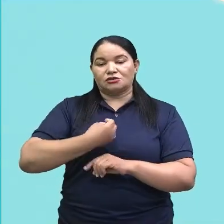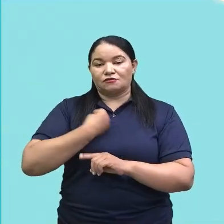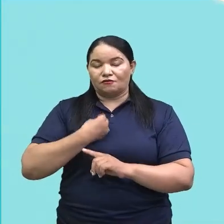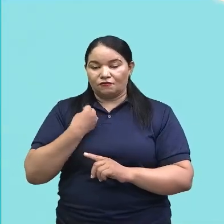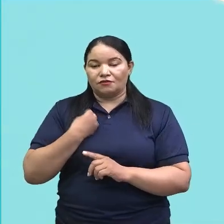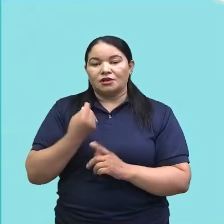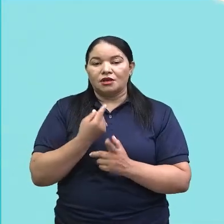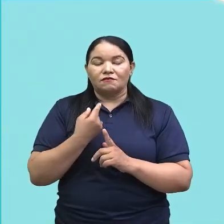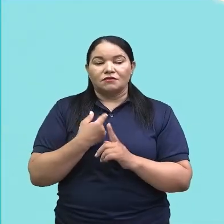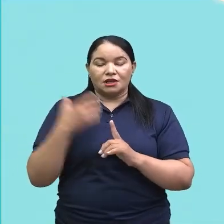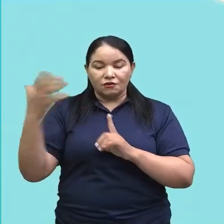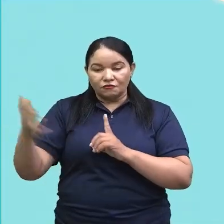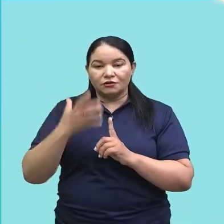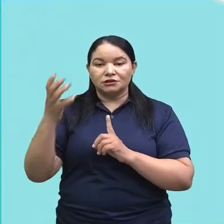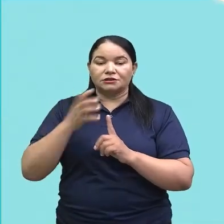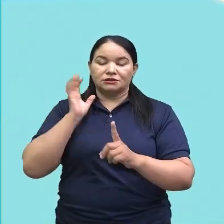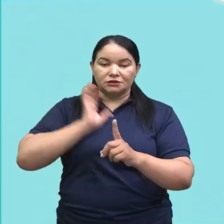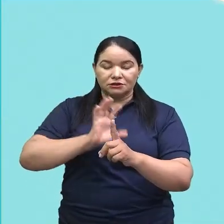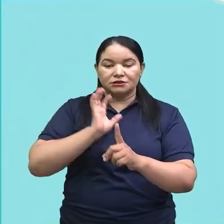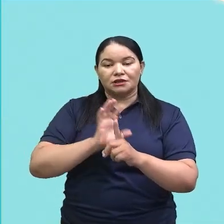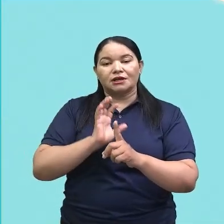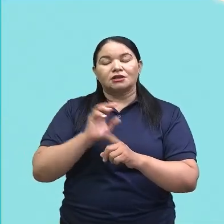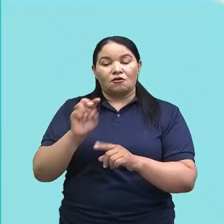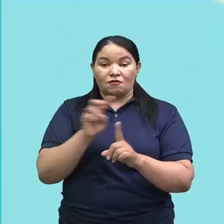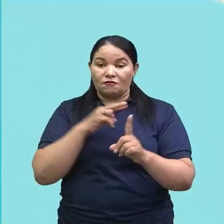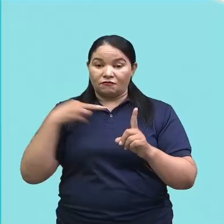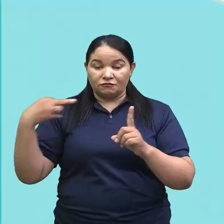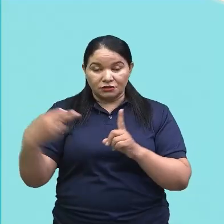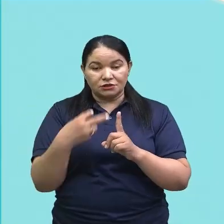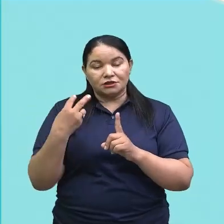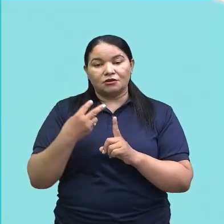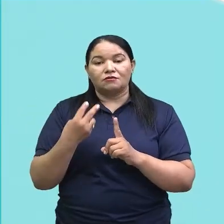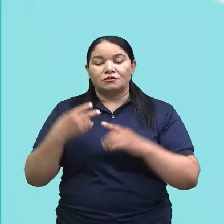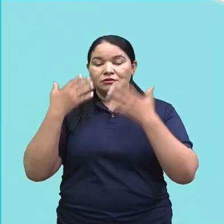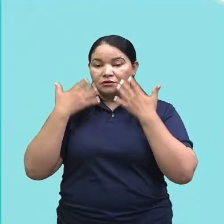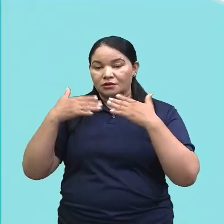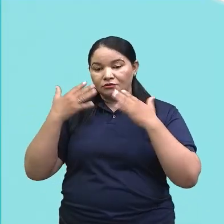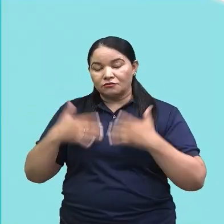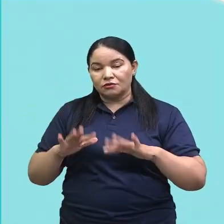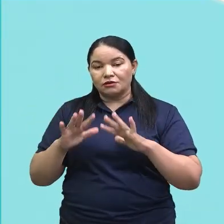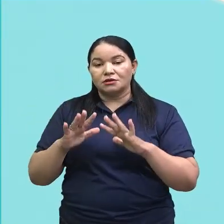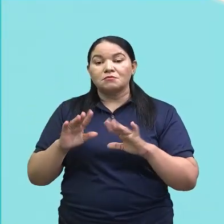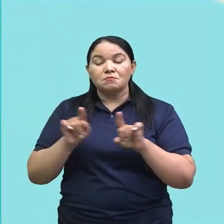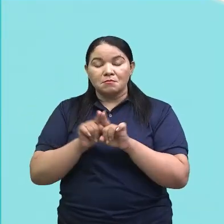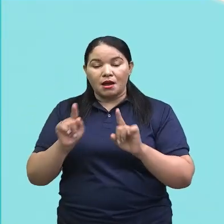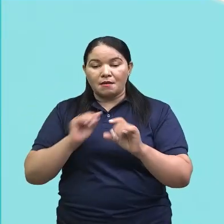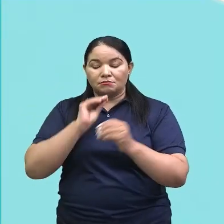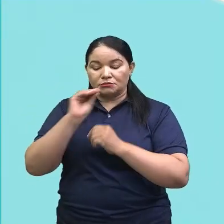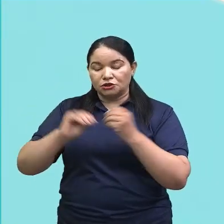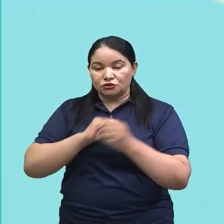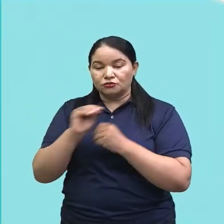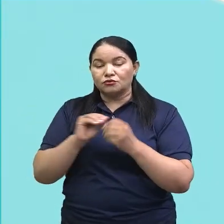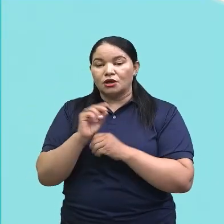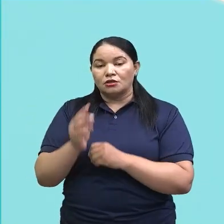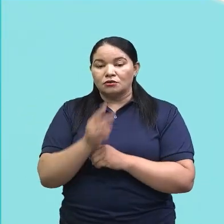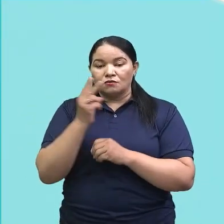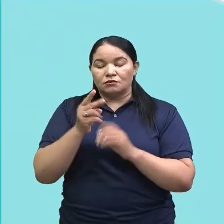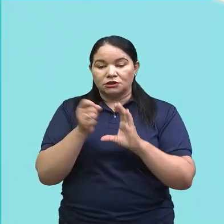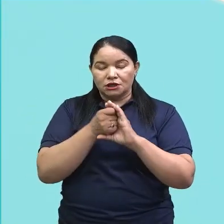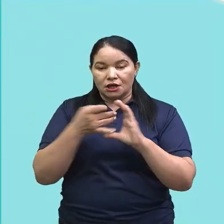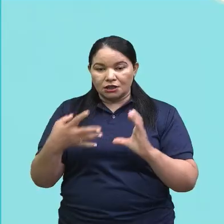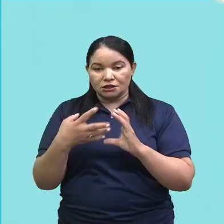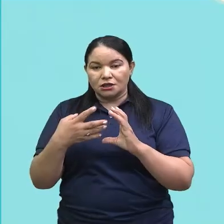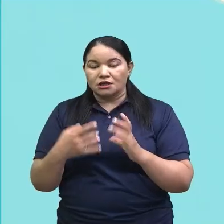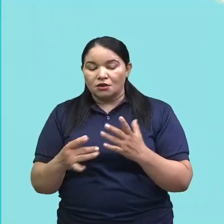vive determina quem você é. Então é uma visão totalmente naturalista. Nós temos a mistura dessas duas características, é por isso que ele